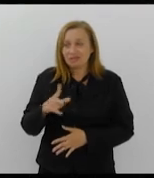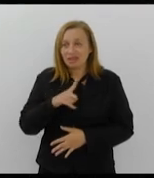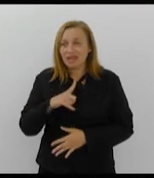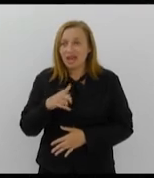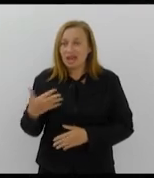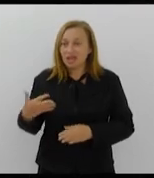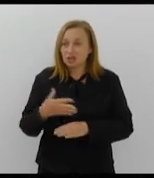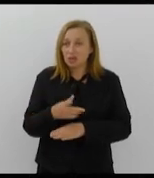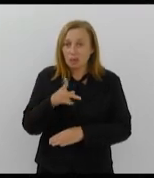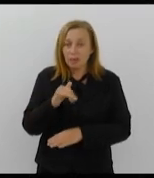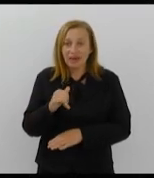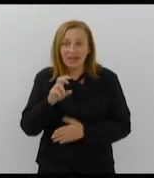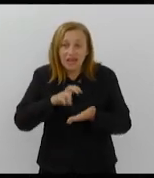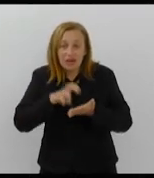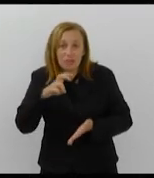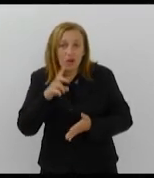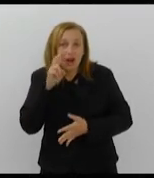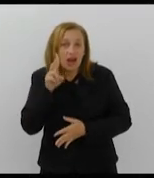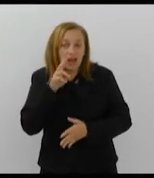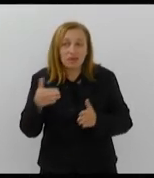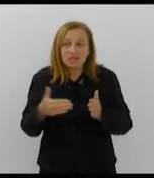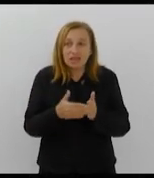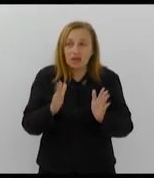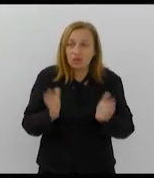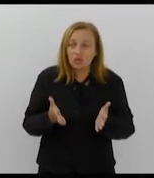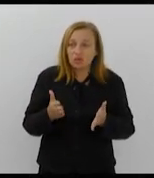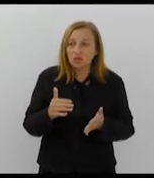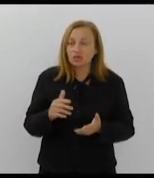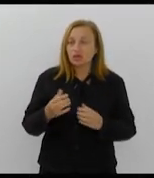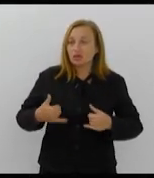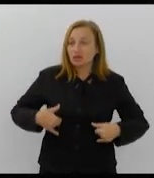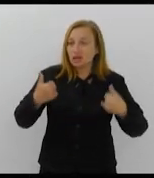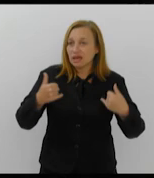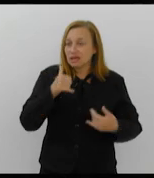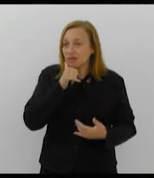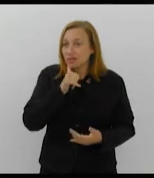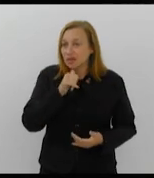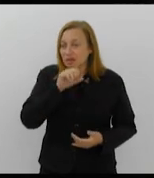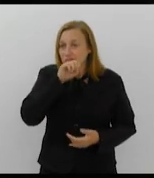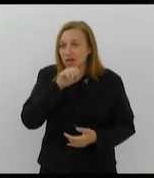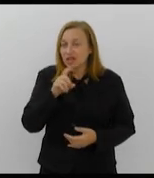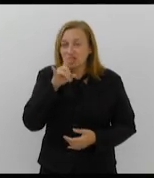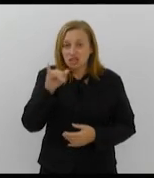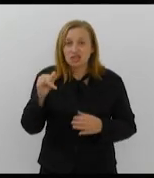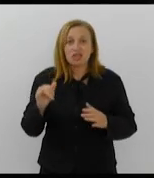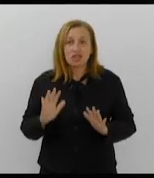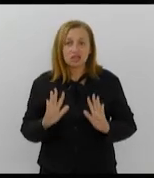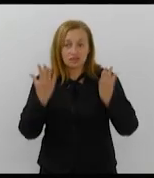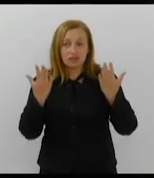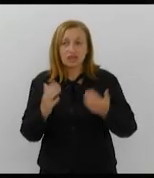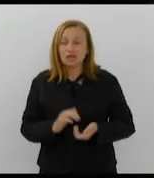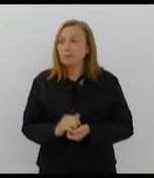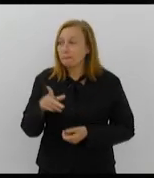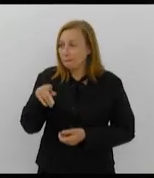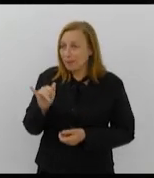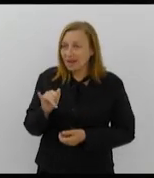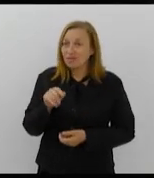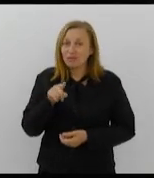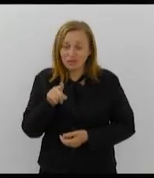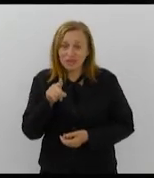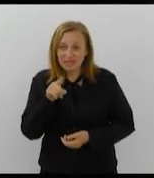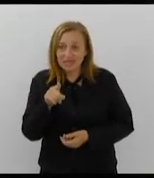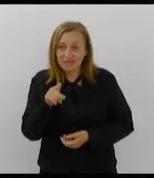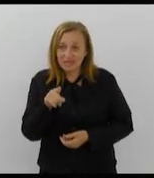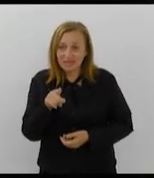chegou, pai, naquela manhã, lembro até hoje, no aniversário da minha mãe, dia simbólico também, falou, pai, você